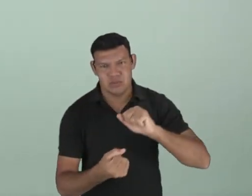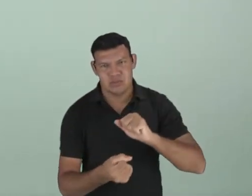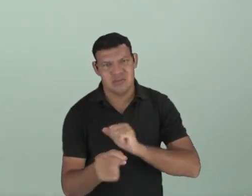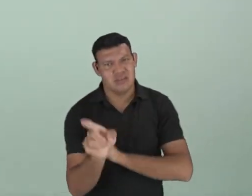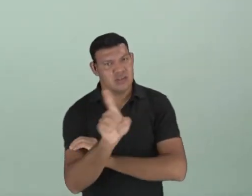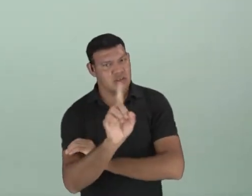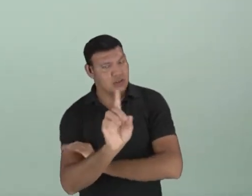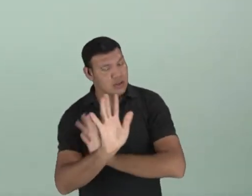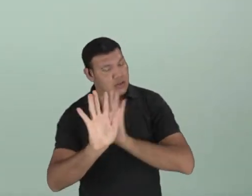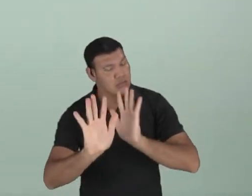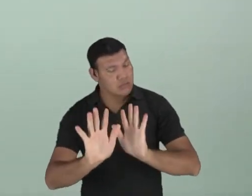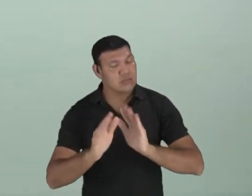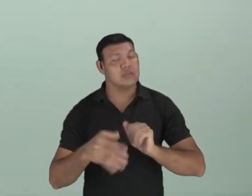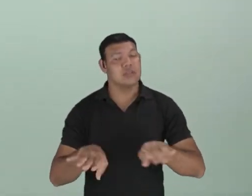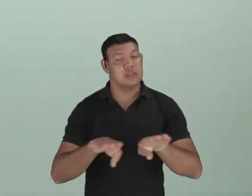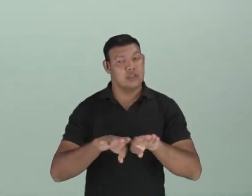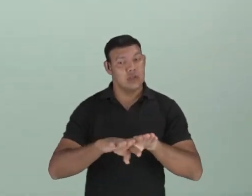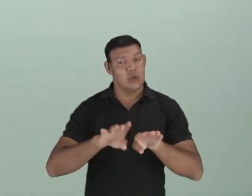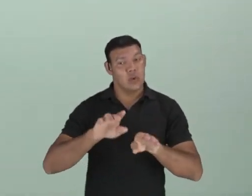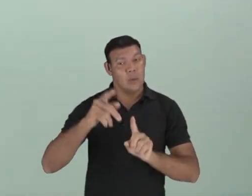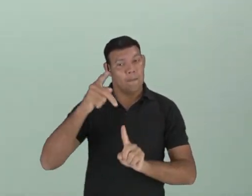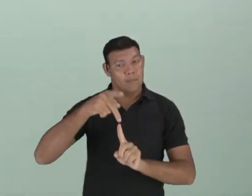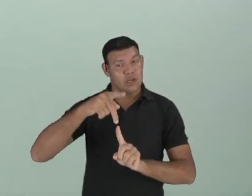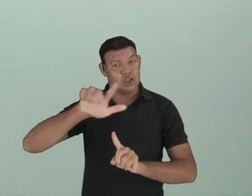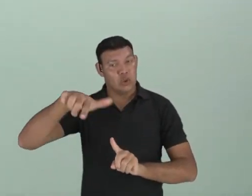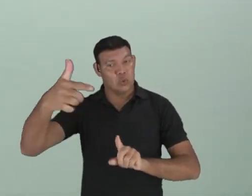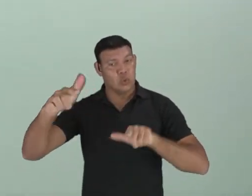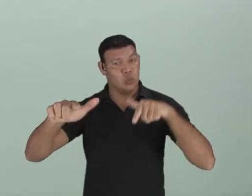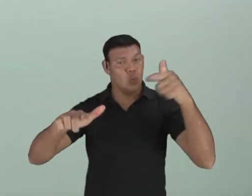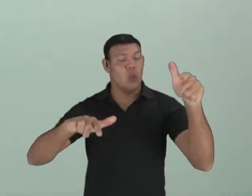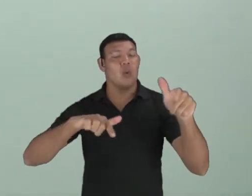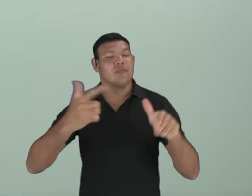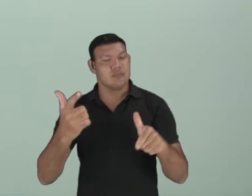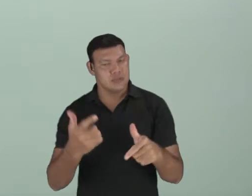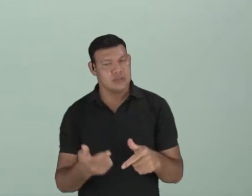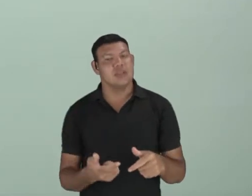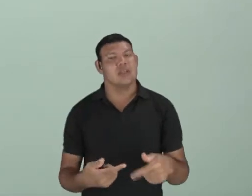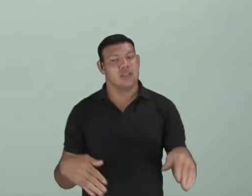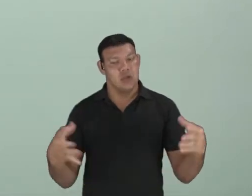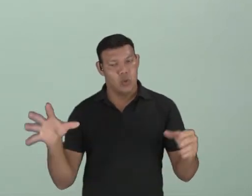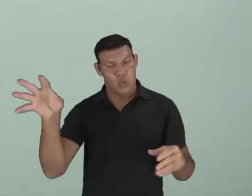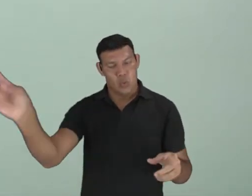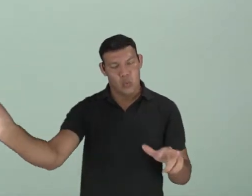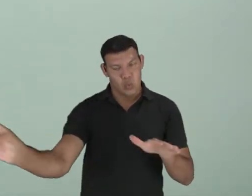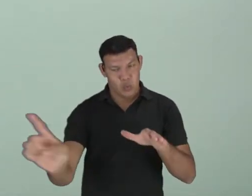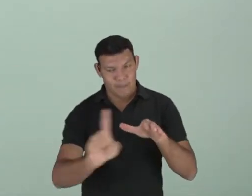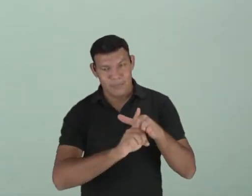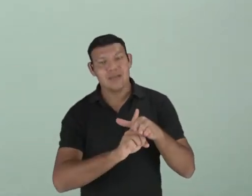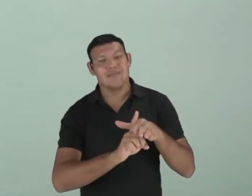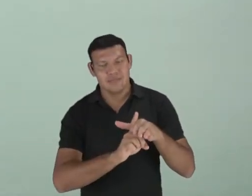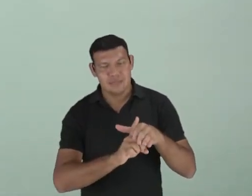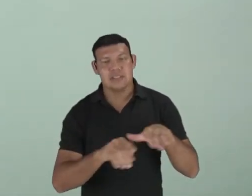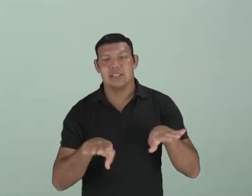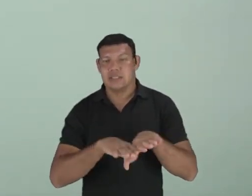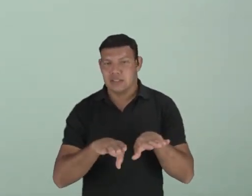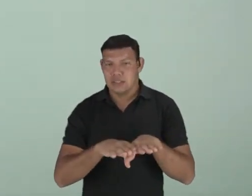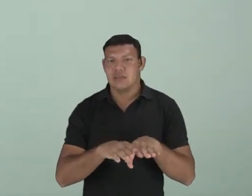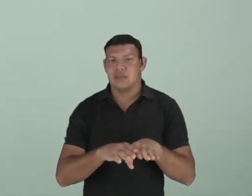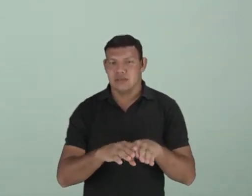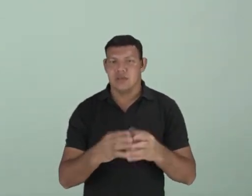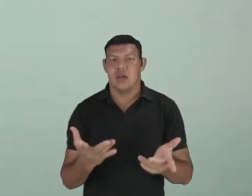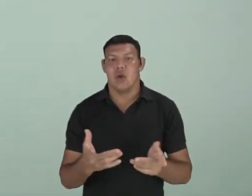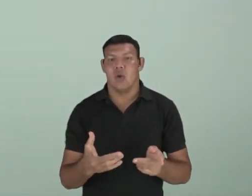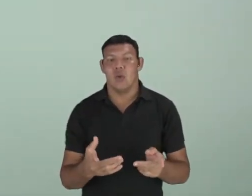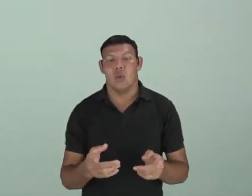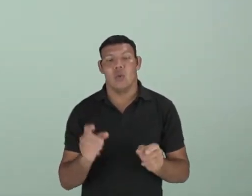somente a paz mundial. Outros princípios deverão ser feitos até chegar, né, esse objetivo maior, que é